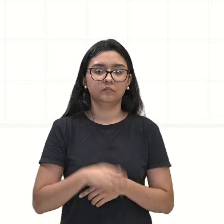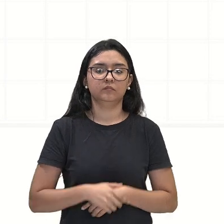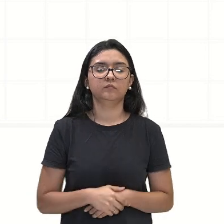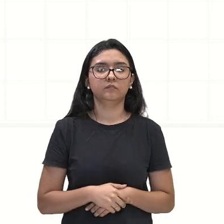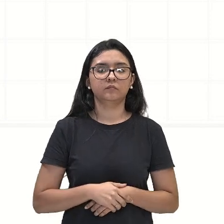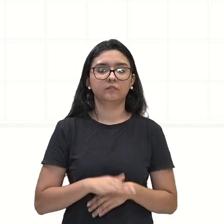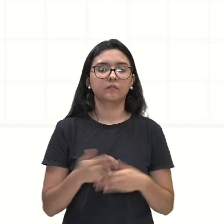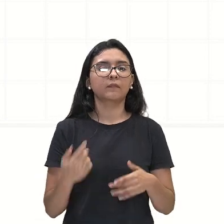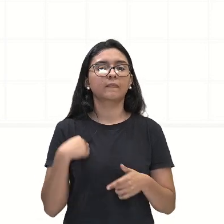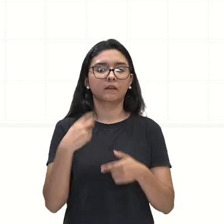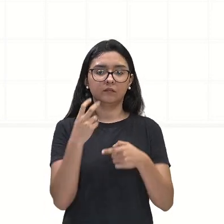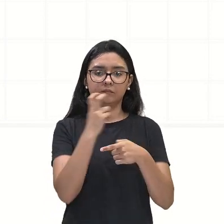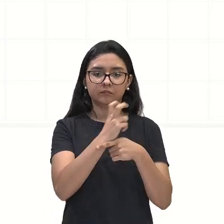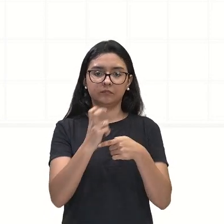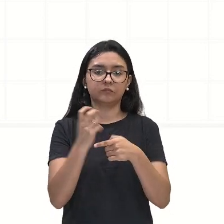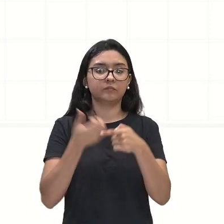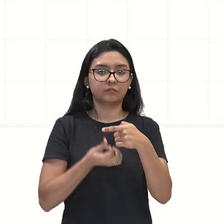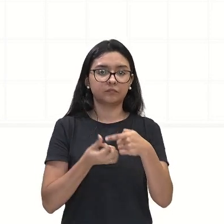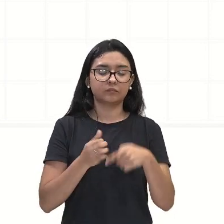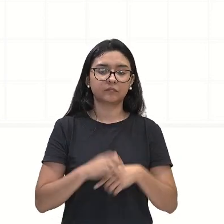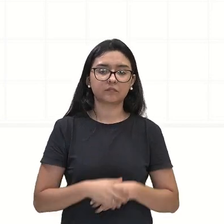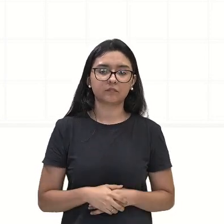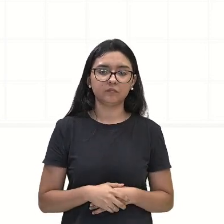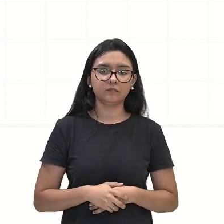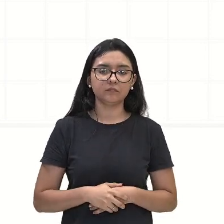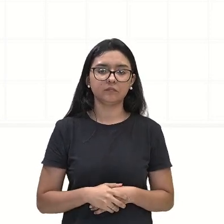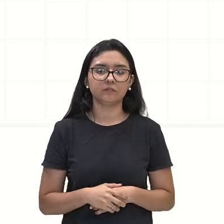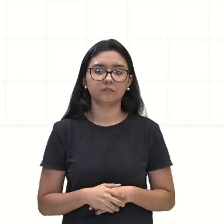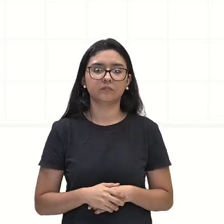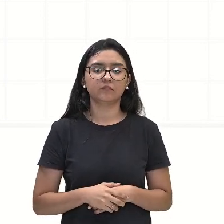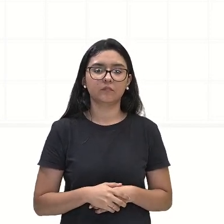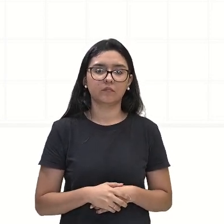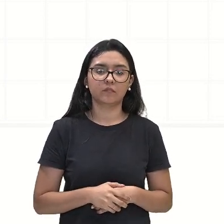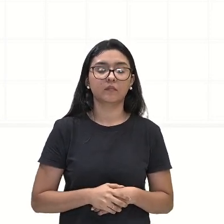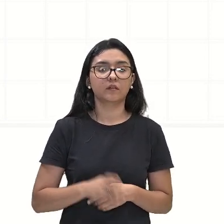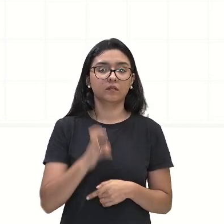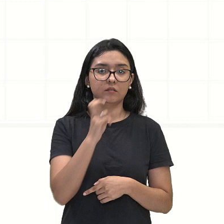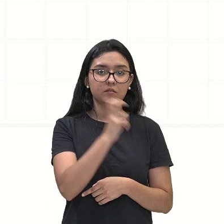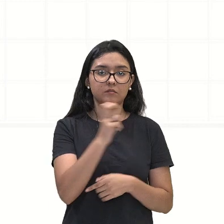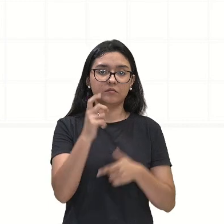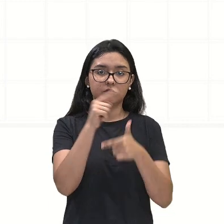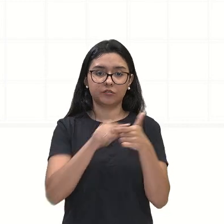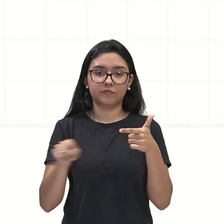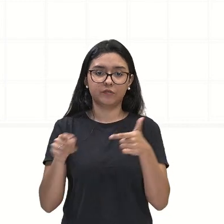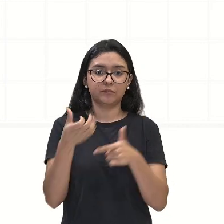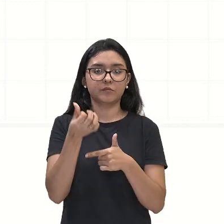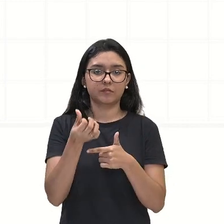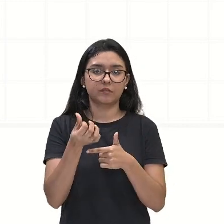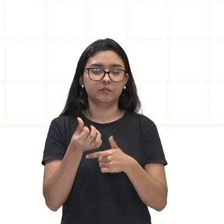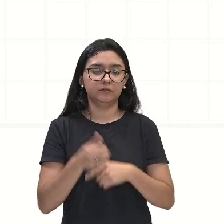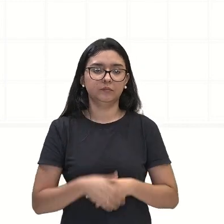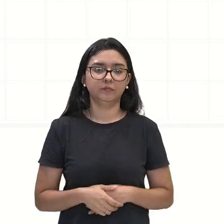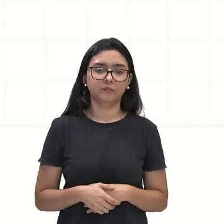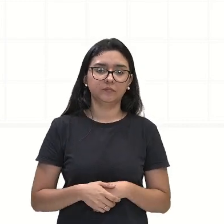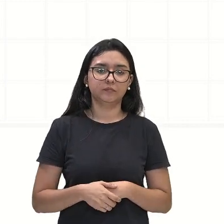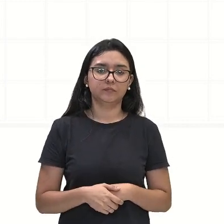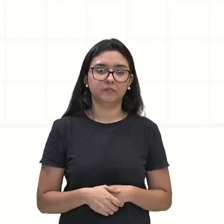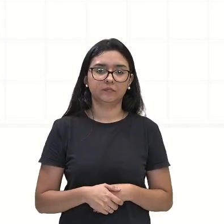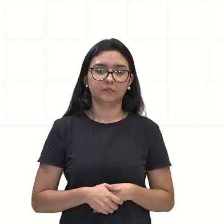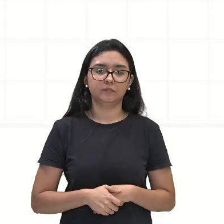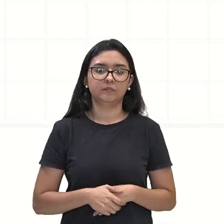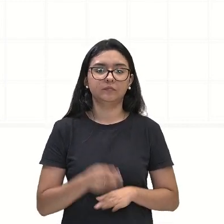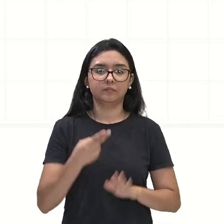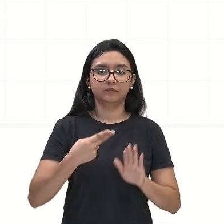não dá mais para simplificar. Então, 55 dividido por 6, né, vai